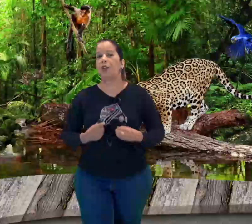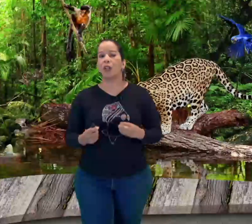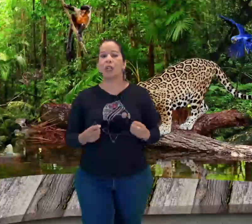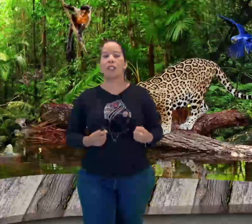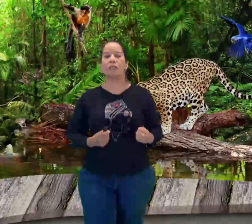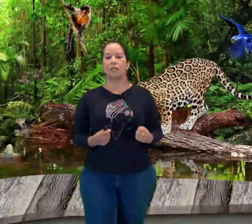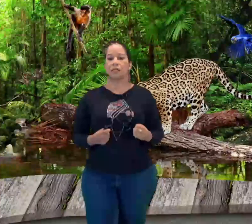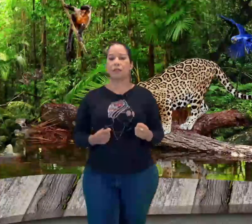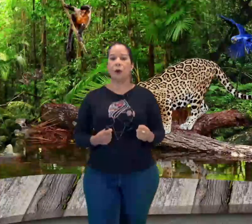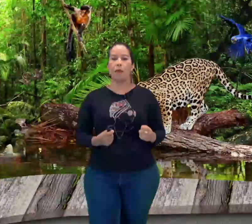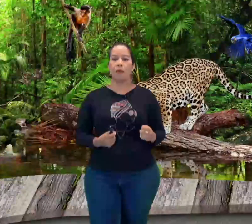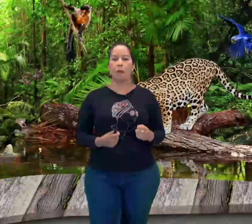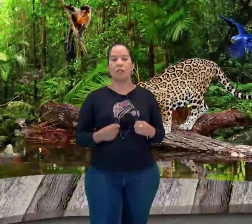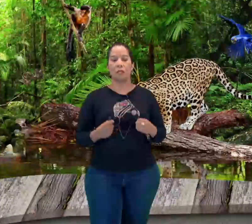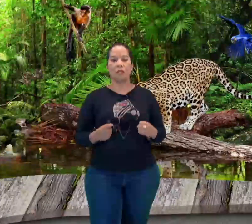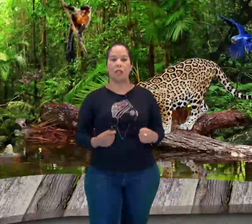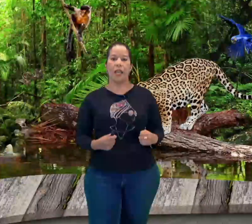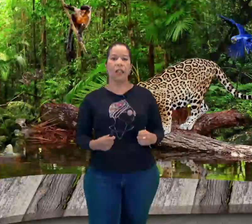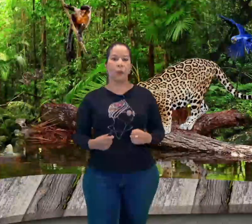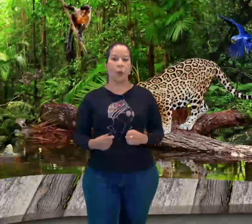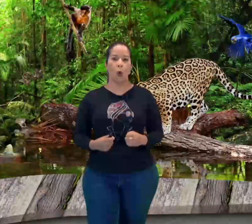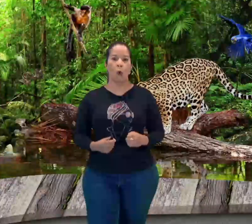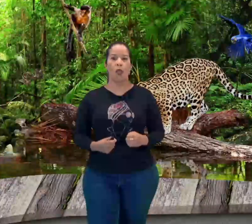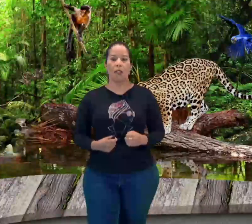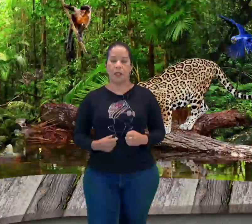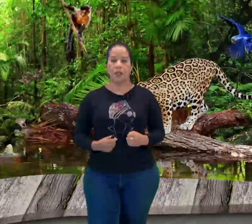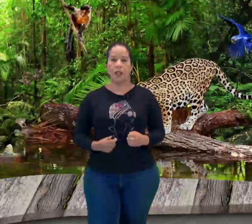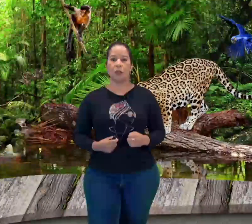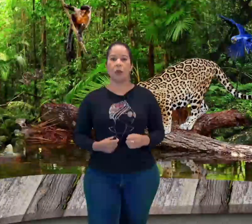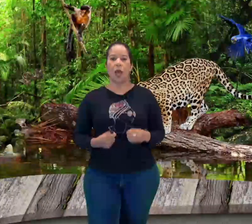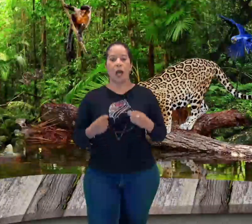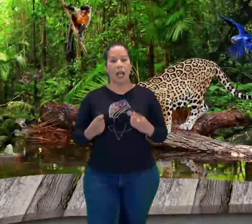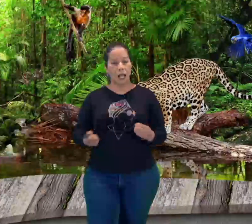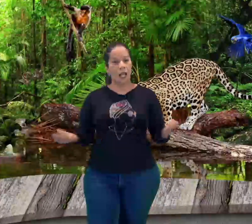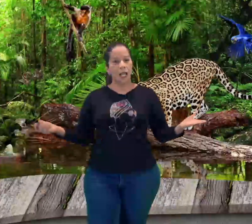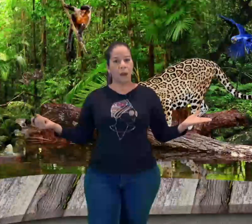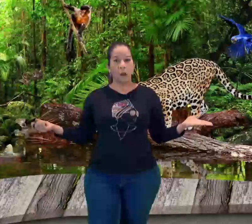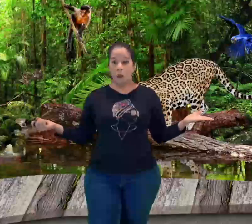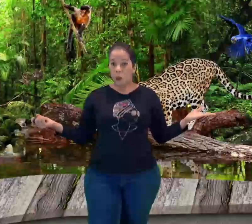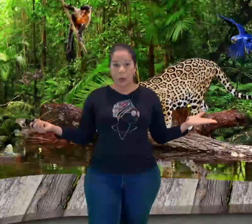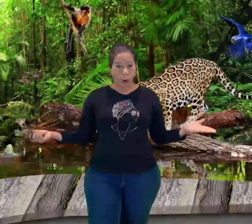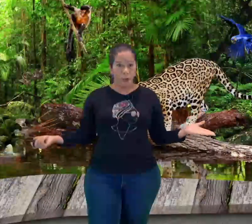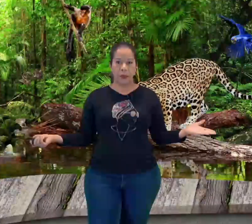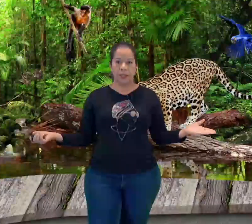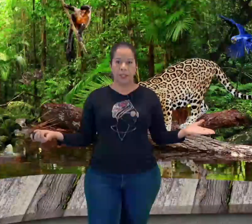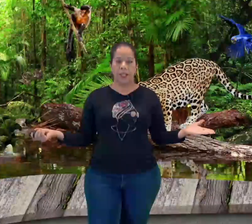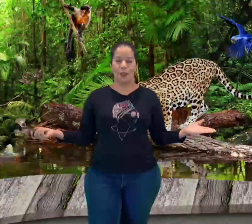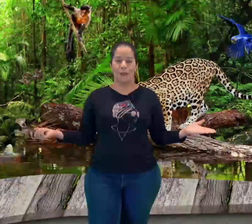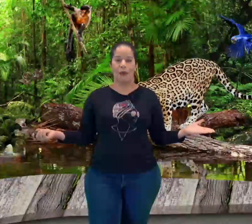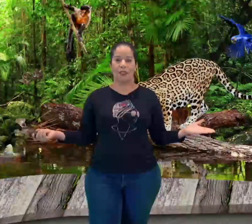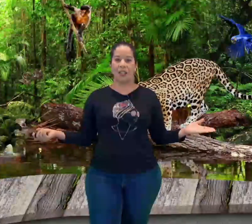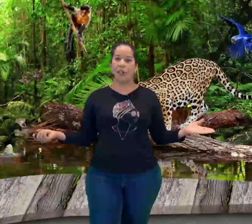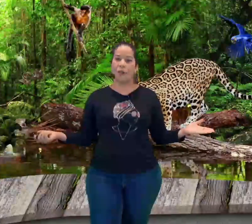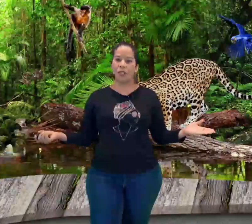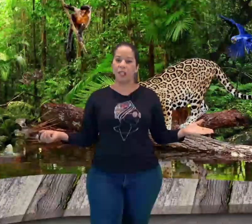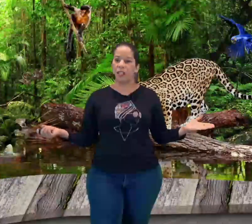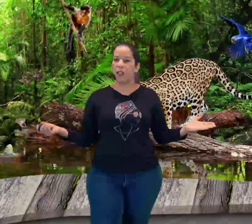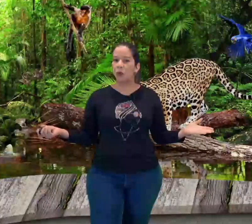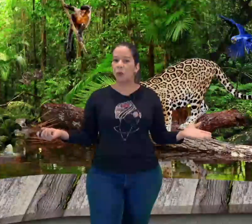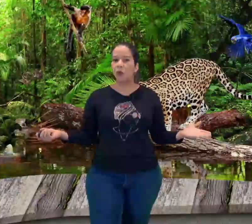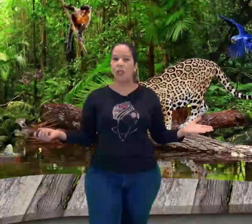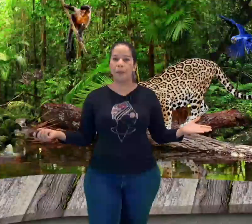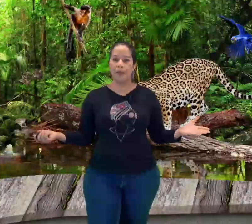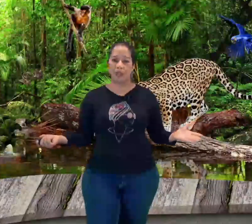estar trocando essas informações, tendo esse retorno, tá certo? É um enorme prazer novamente estar aqui com